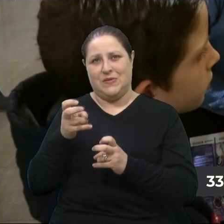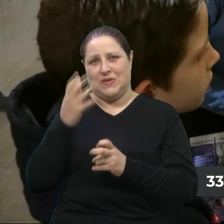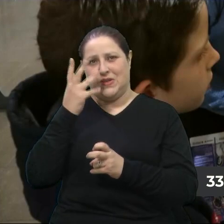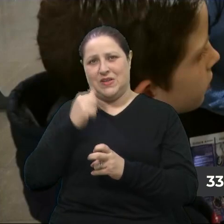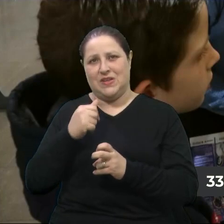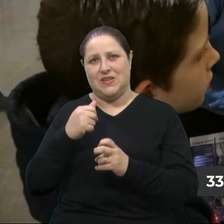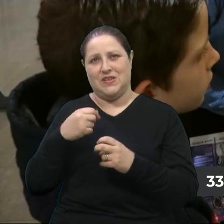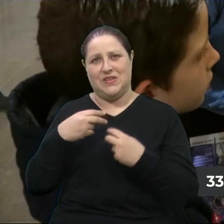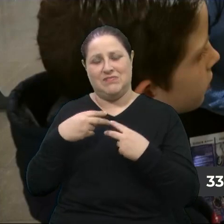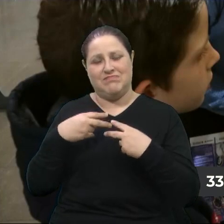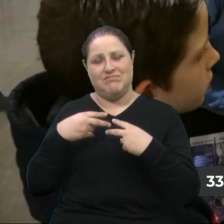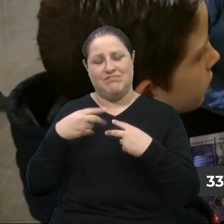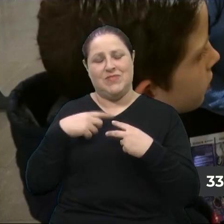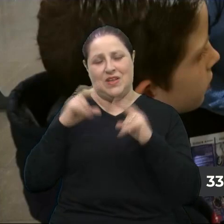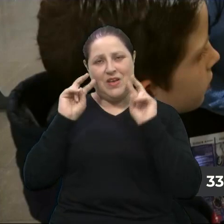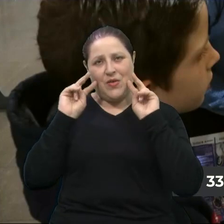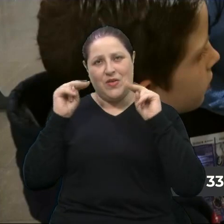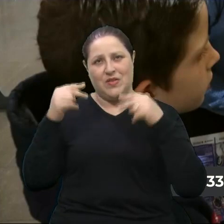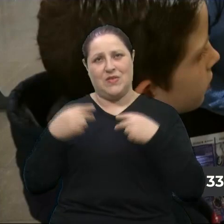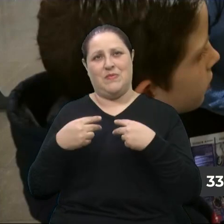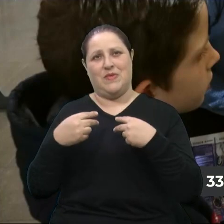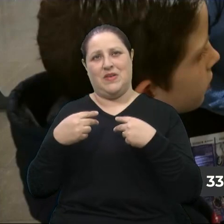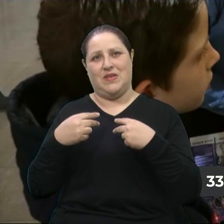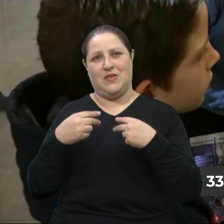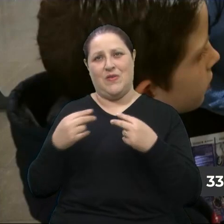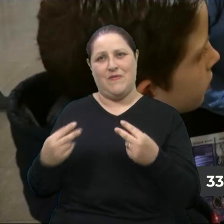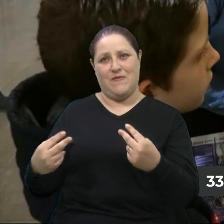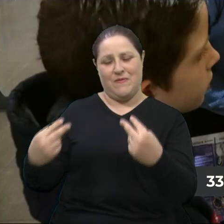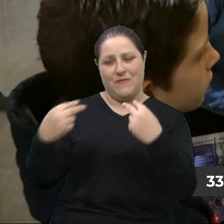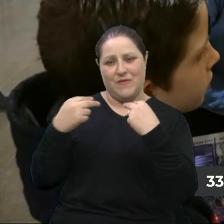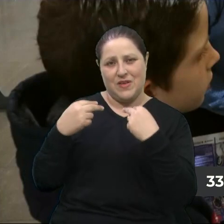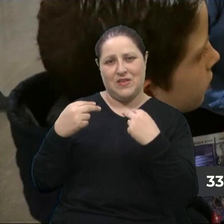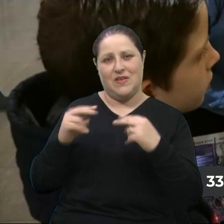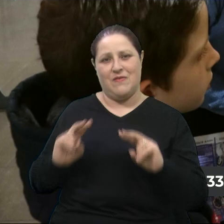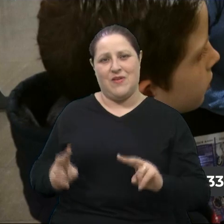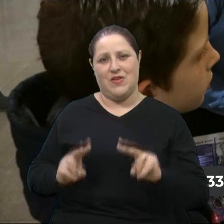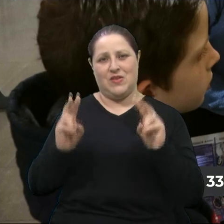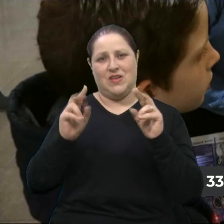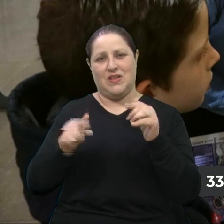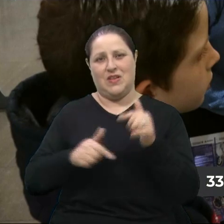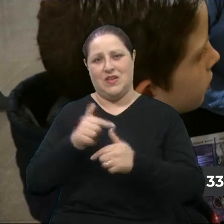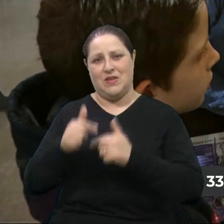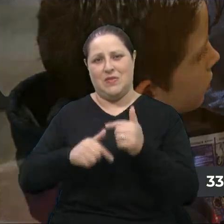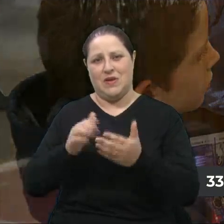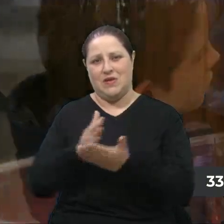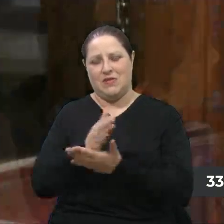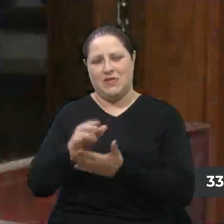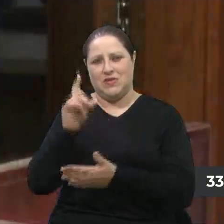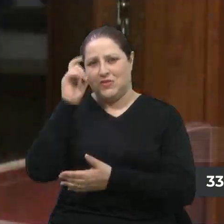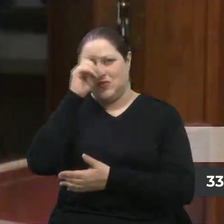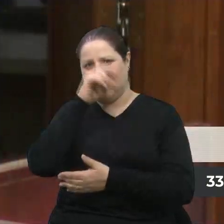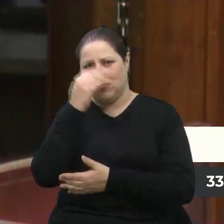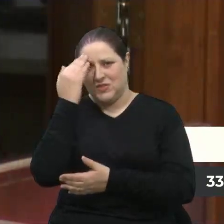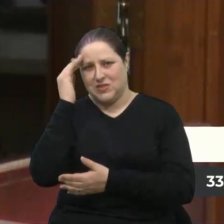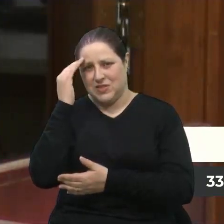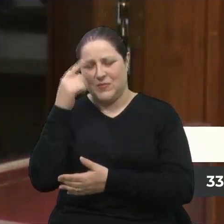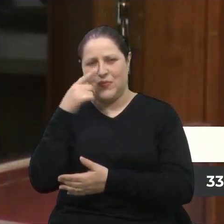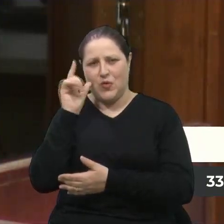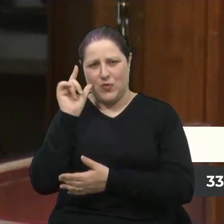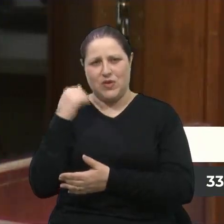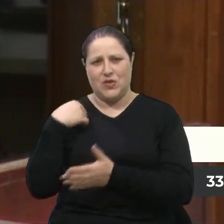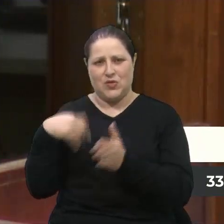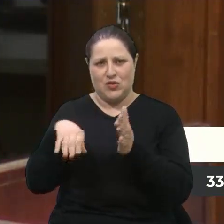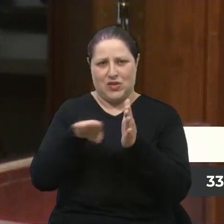reconhecidas, vistas e valorizadas com trabalhos que a gente tem dificuldade até de entender. Ontem, quando